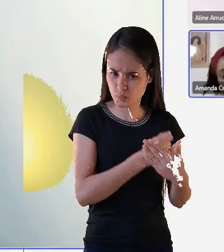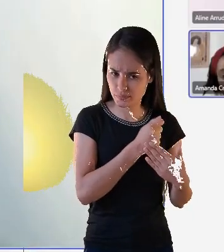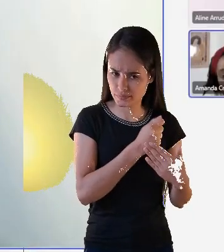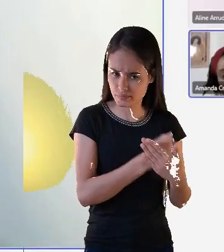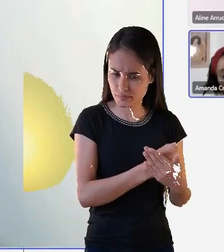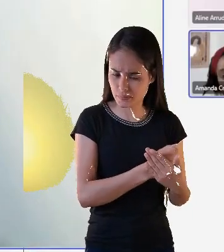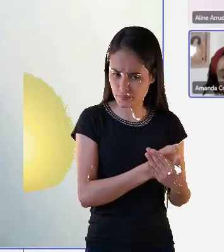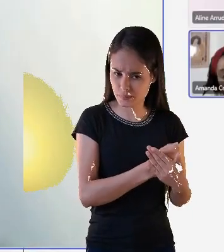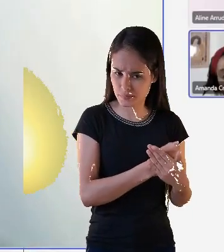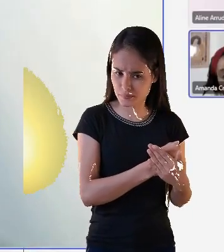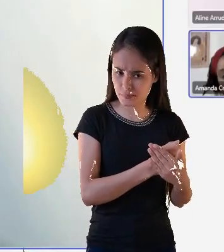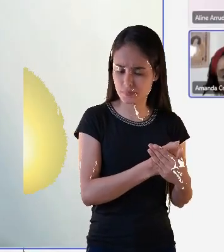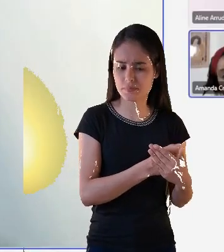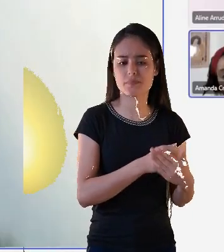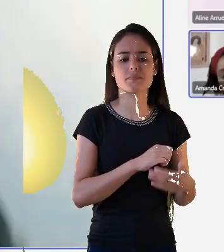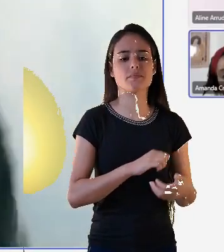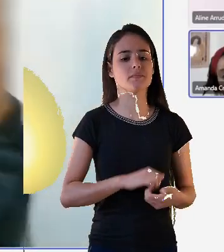livre,